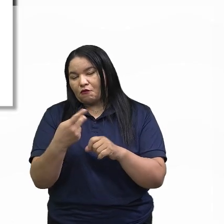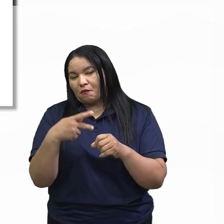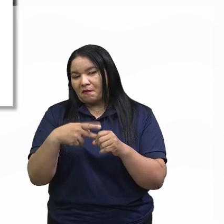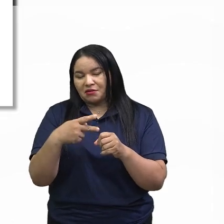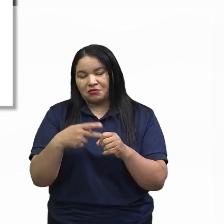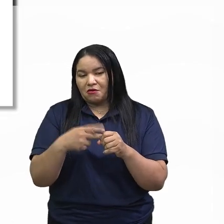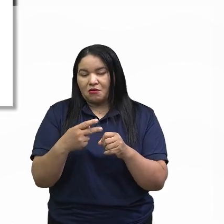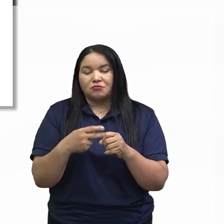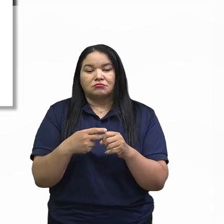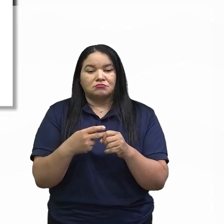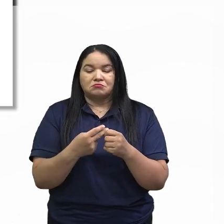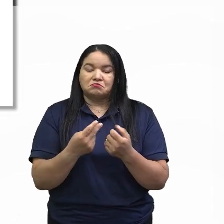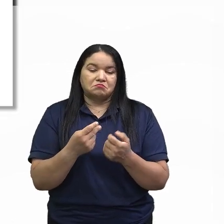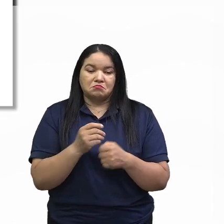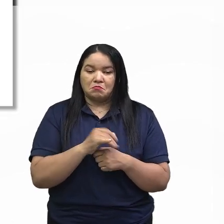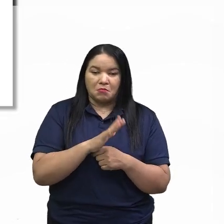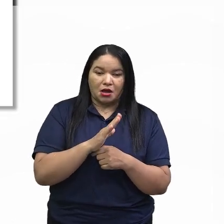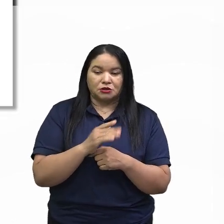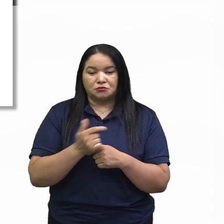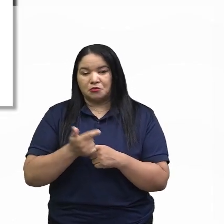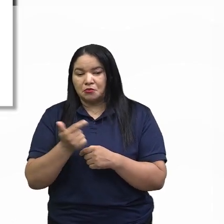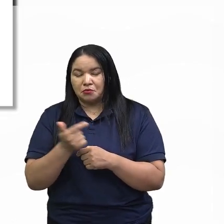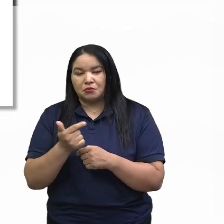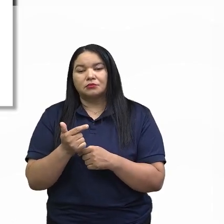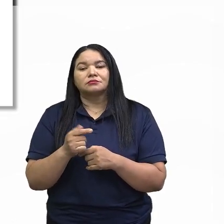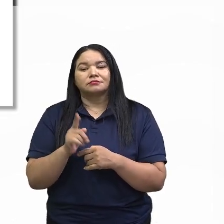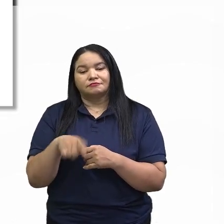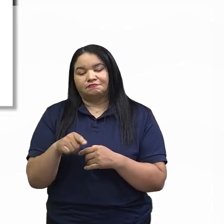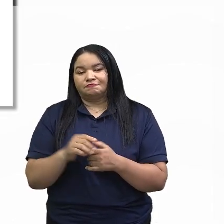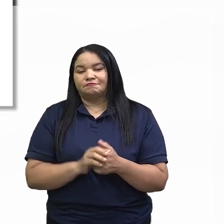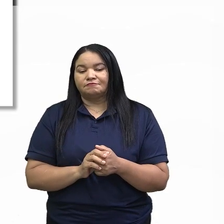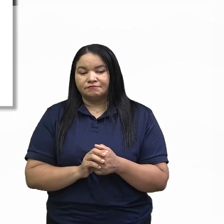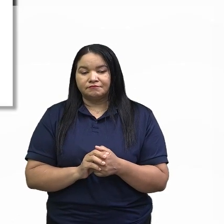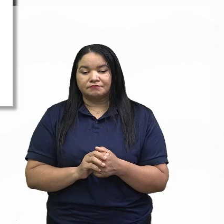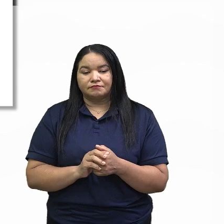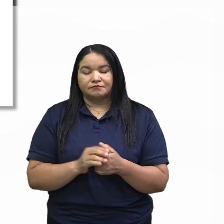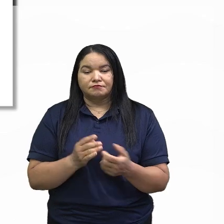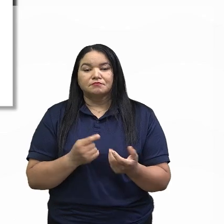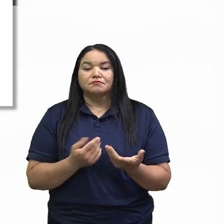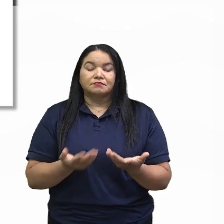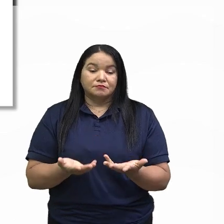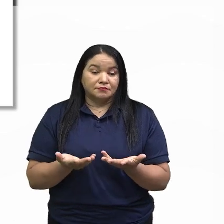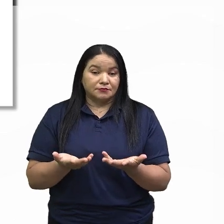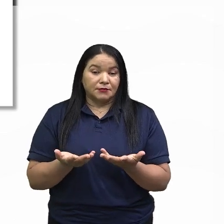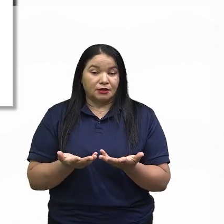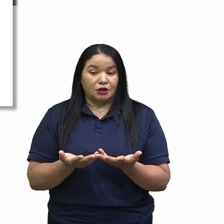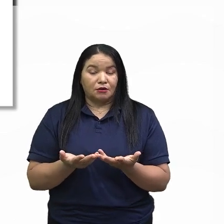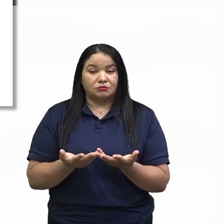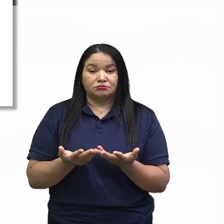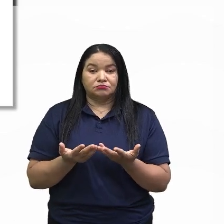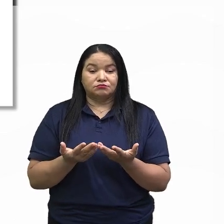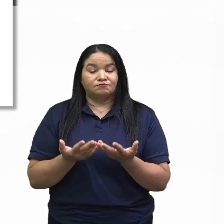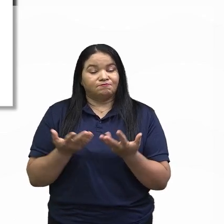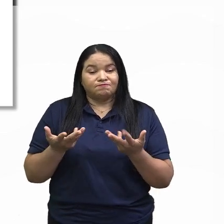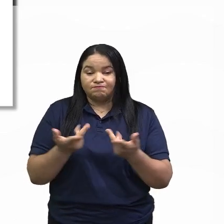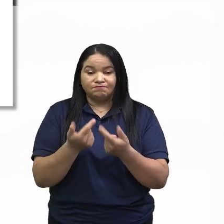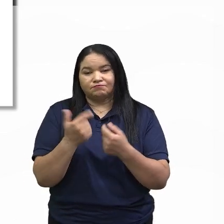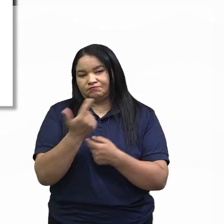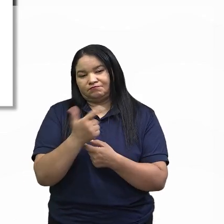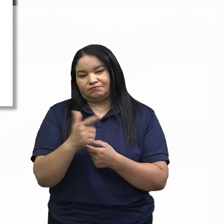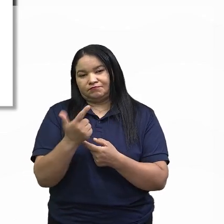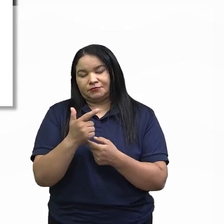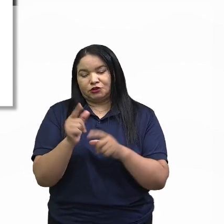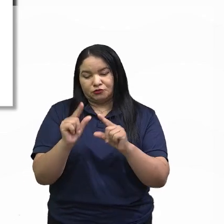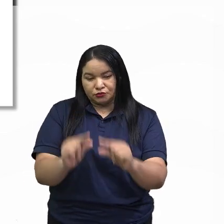é tão eficiente como a produção energética a partir da energia nuclear. Então, ela não tem tanta eficiência, tem uma